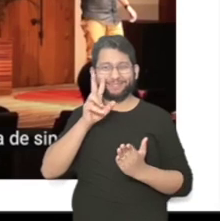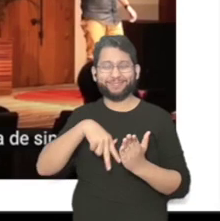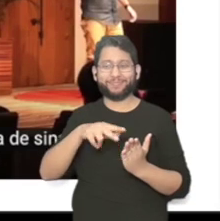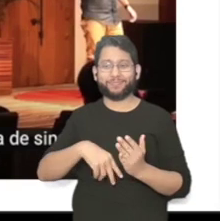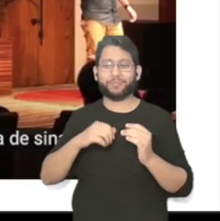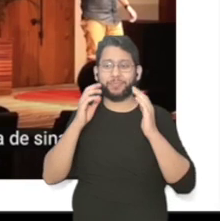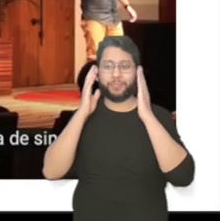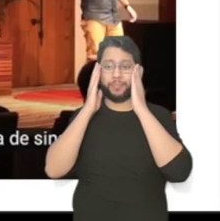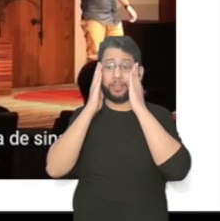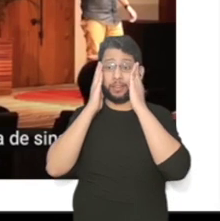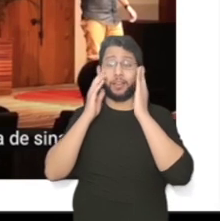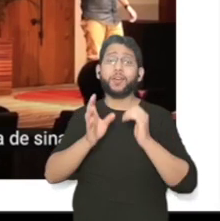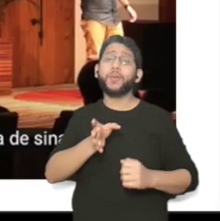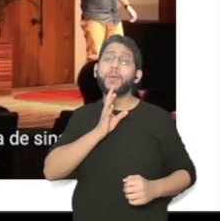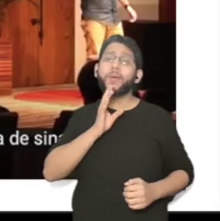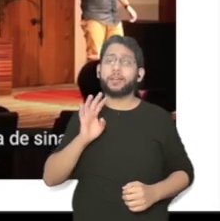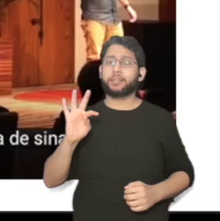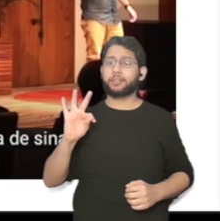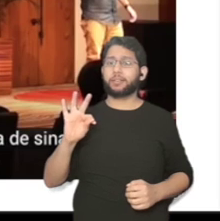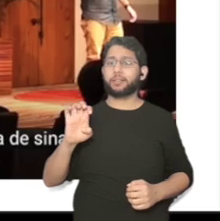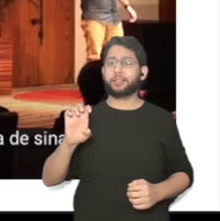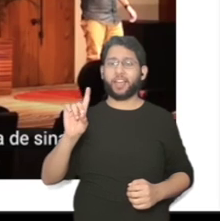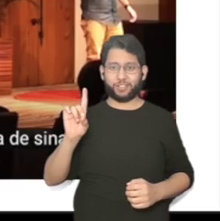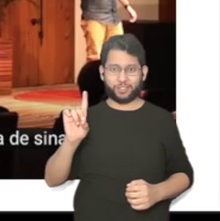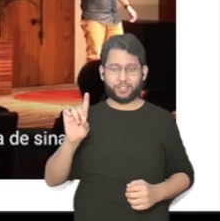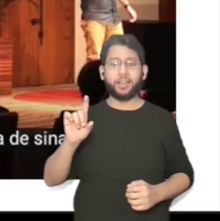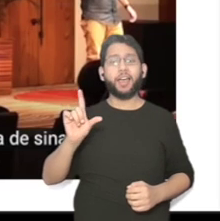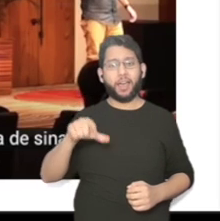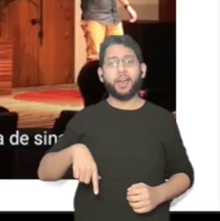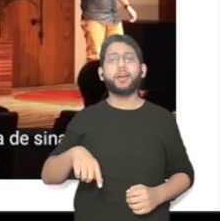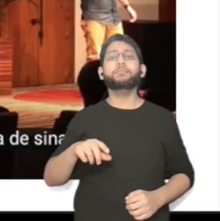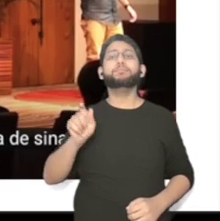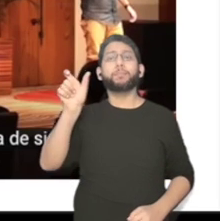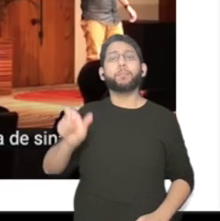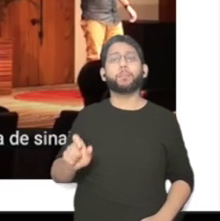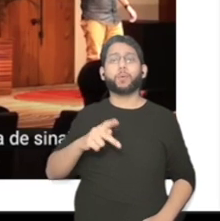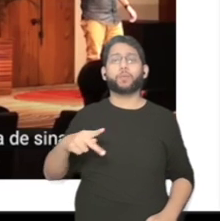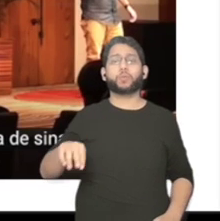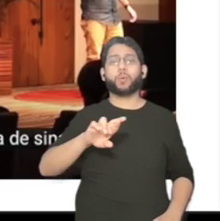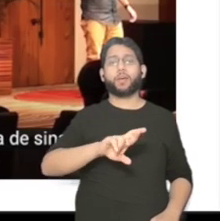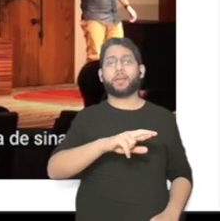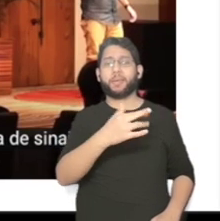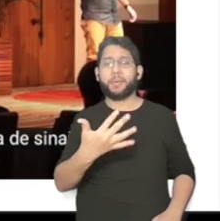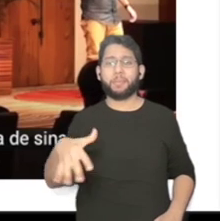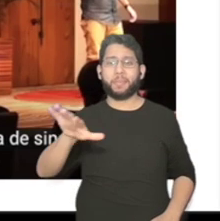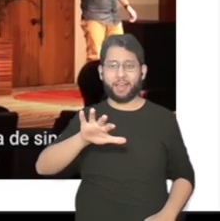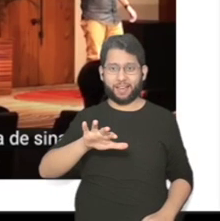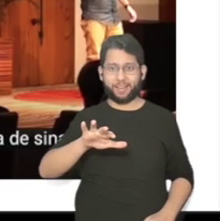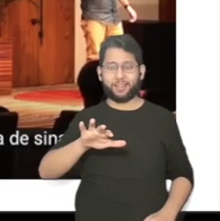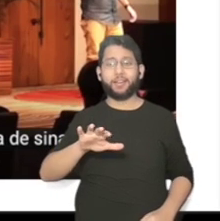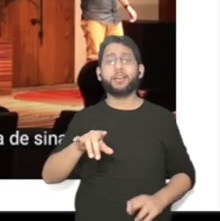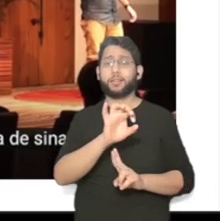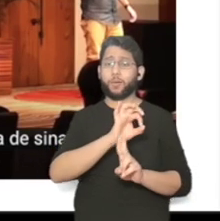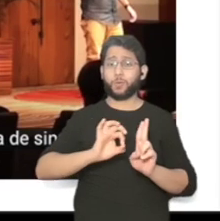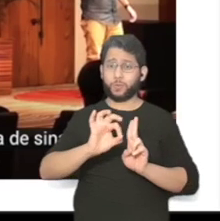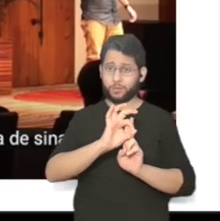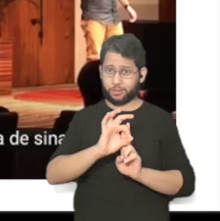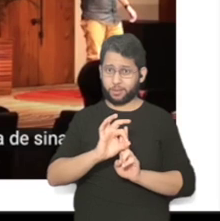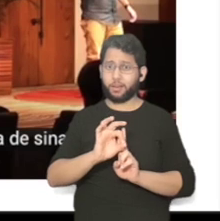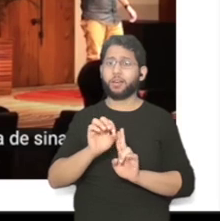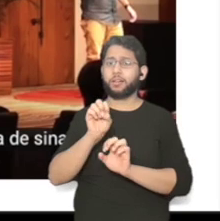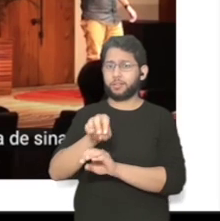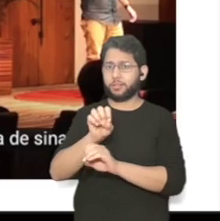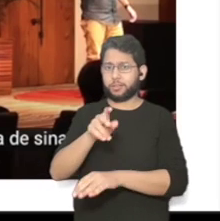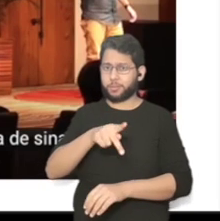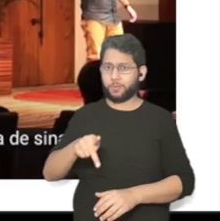enfim. No TED do professor Rimar Segala, que é um professor da Universidade Federal de São Carlos, ele também conta como é que foi